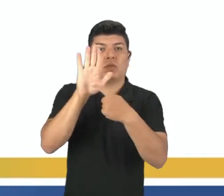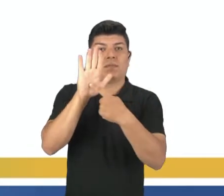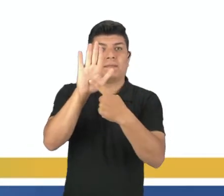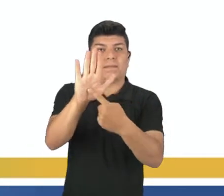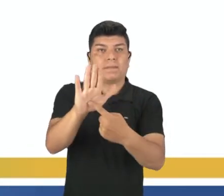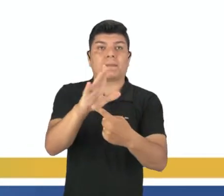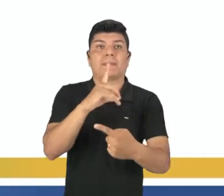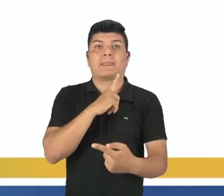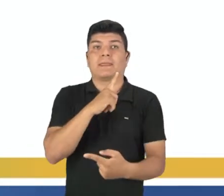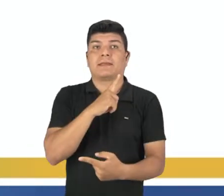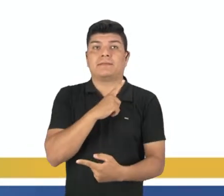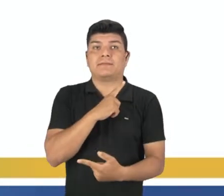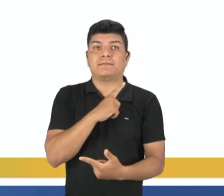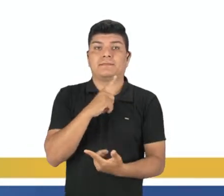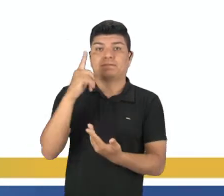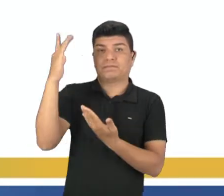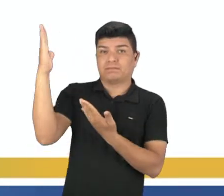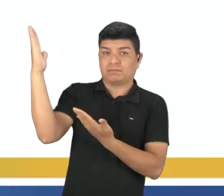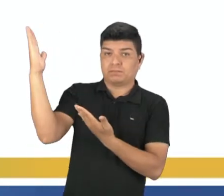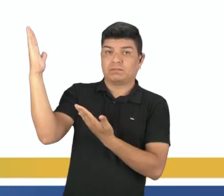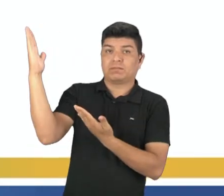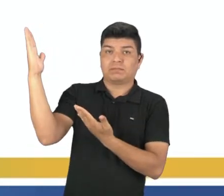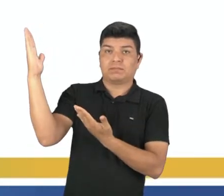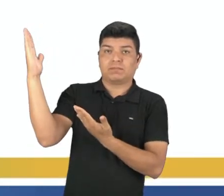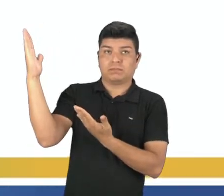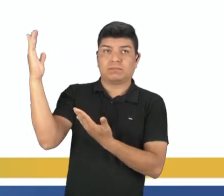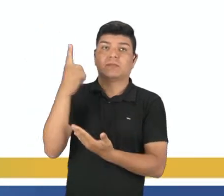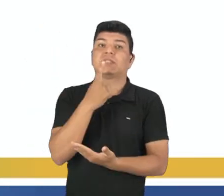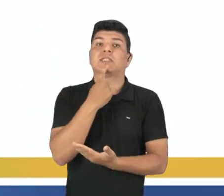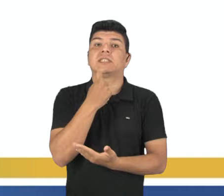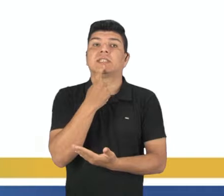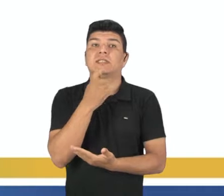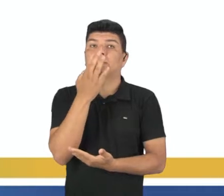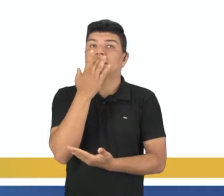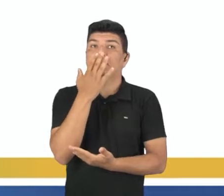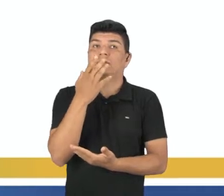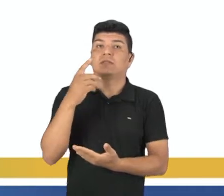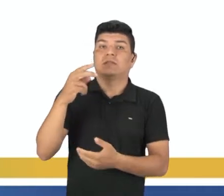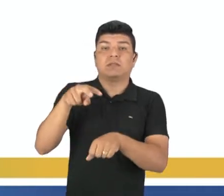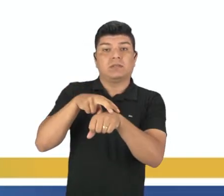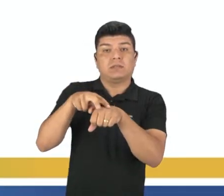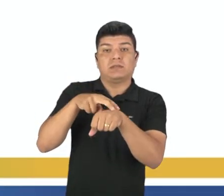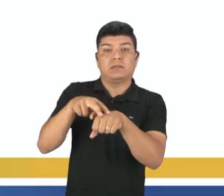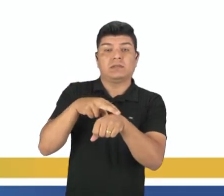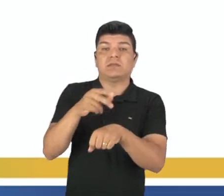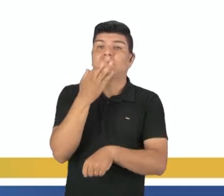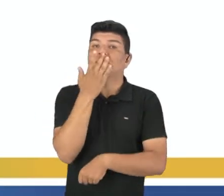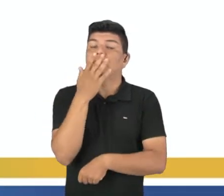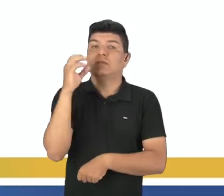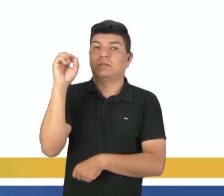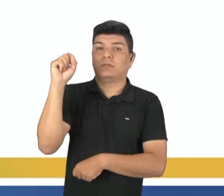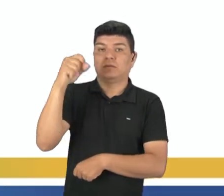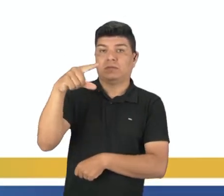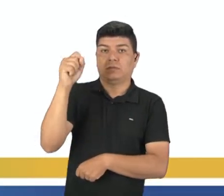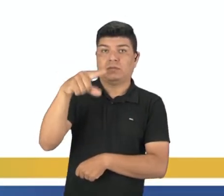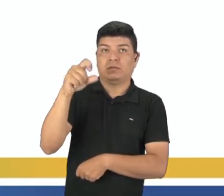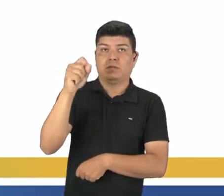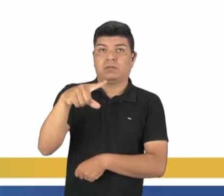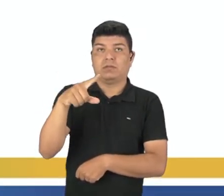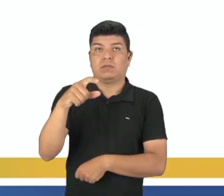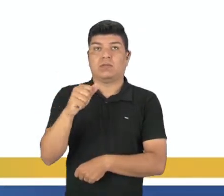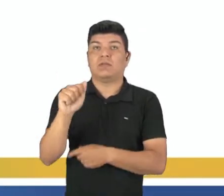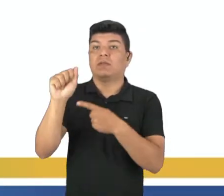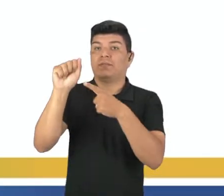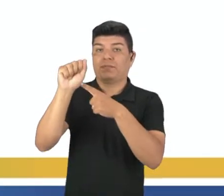assinalados, né? Nós temos os ângulos assinalados em vermelho, verde e azul. Então, nós dizemos que os